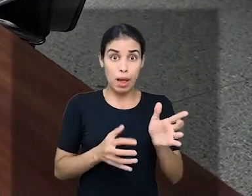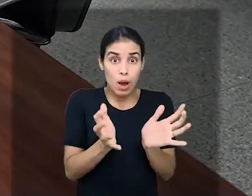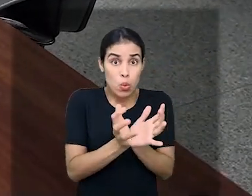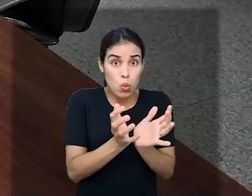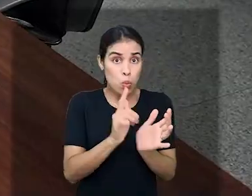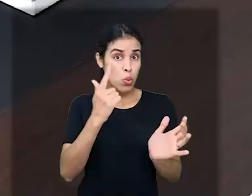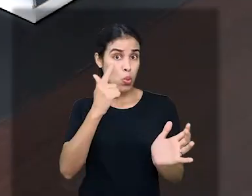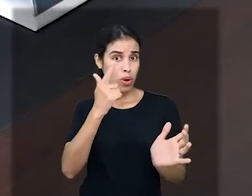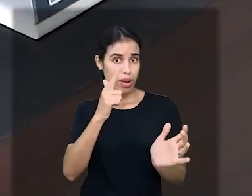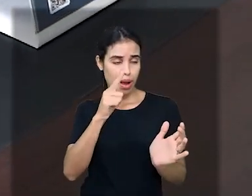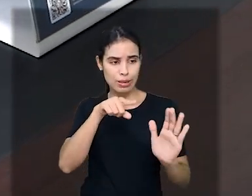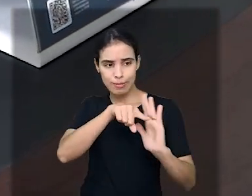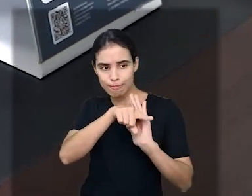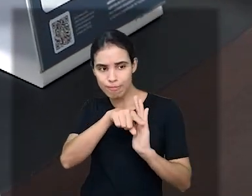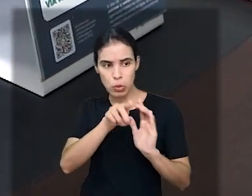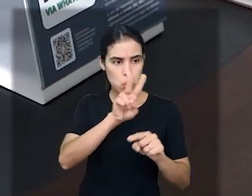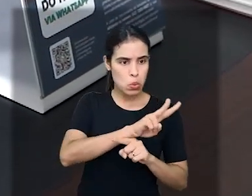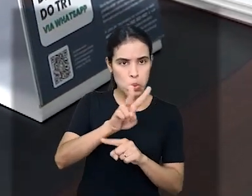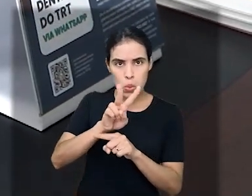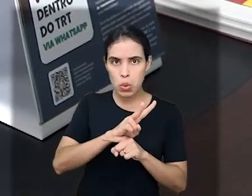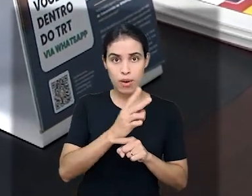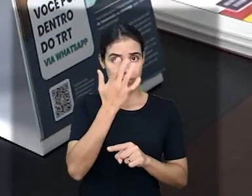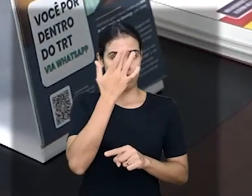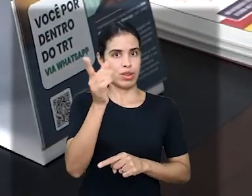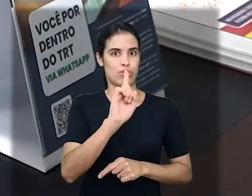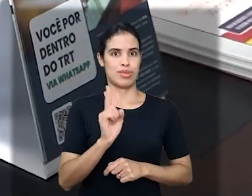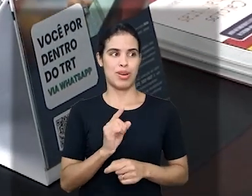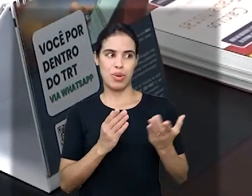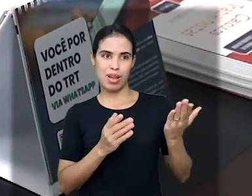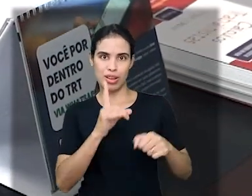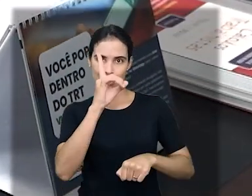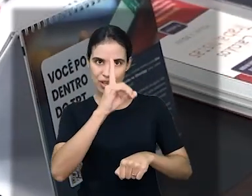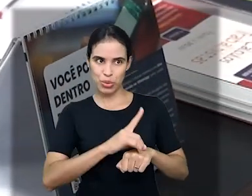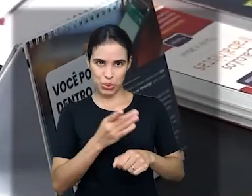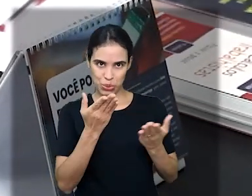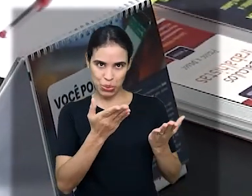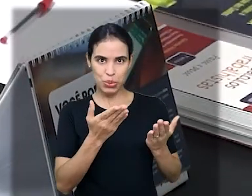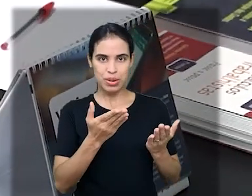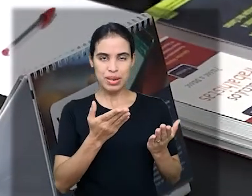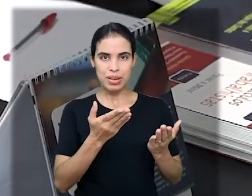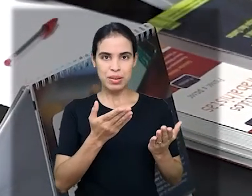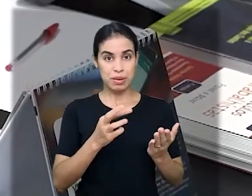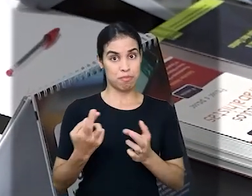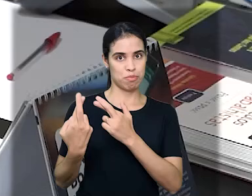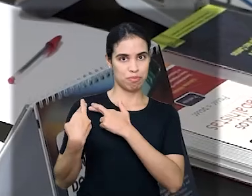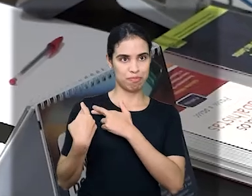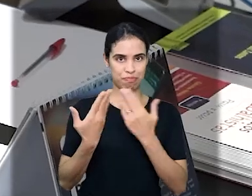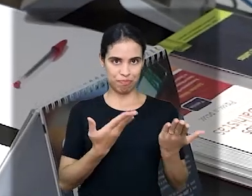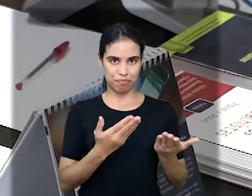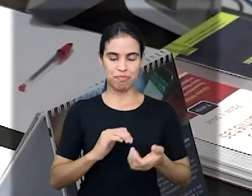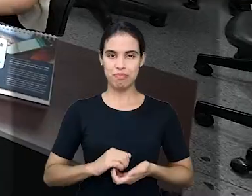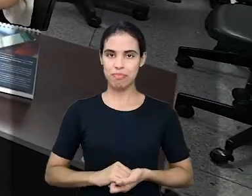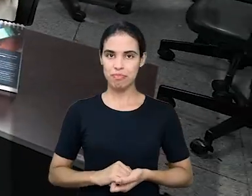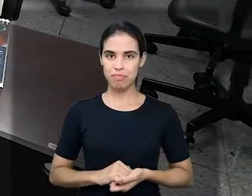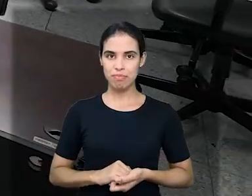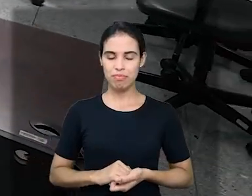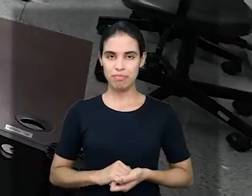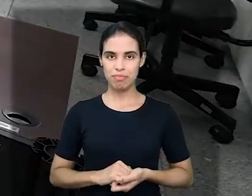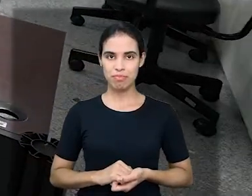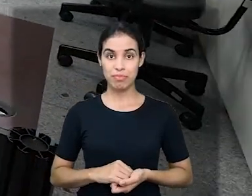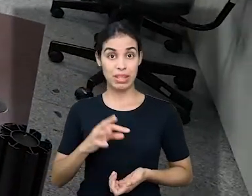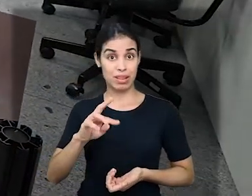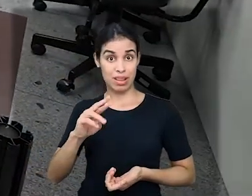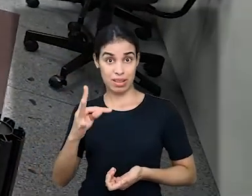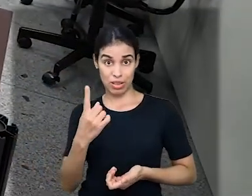do TRT de Goiás à distância é um desafio no dia a dia do diretor da Secretaria de Cálculos Judiciais. Nesta